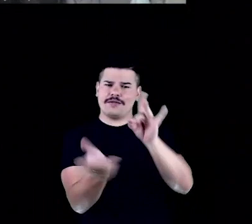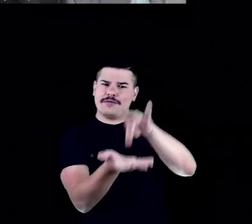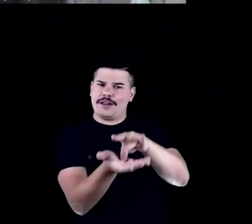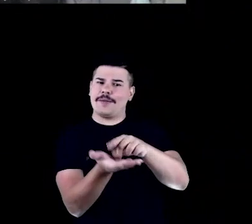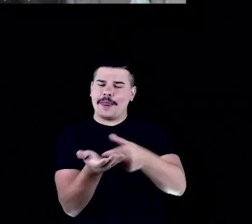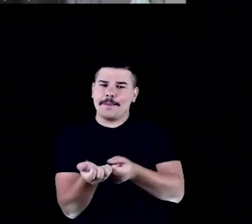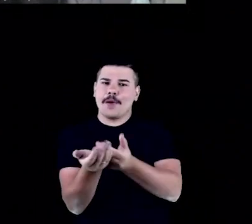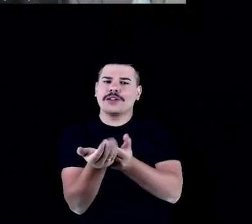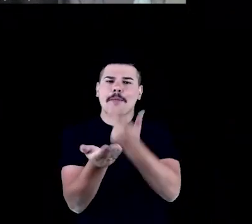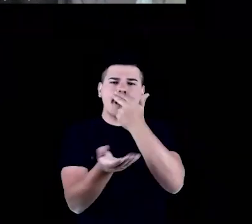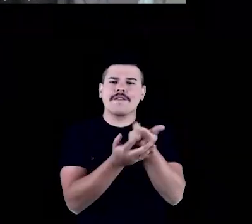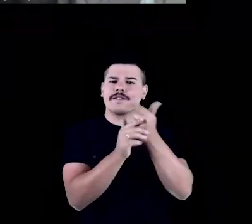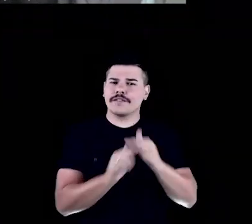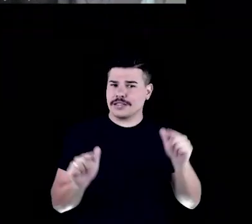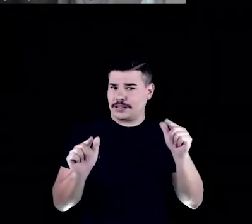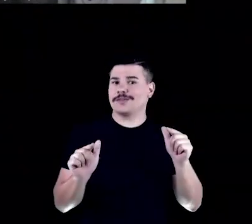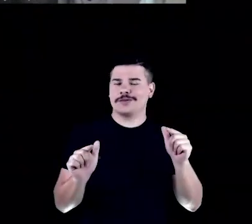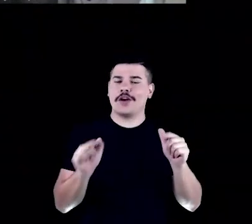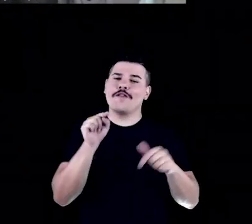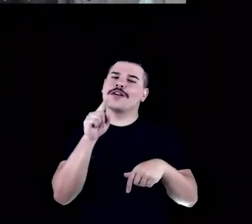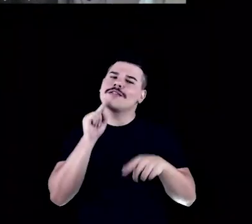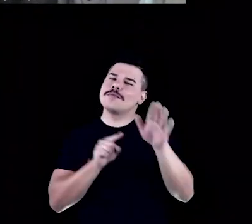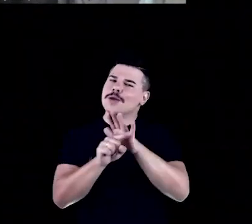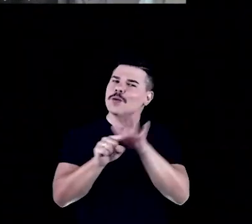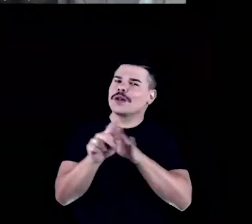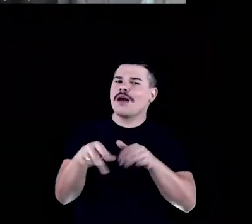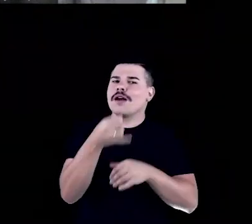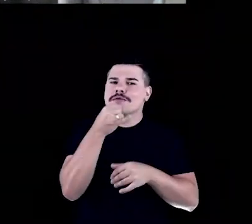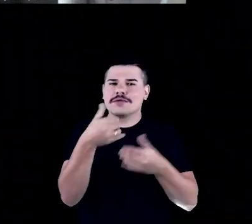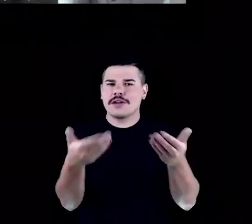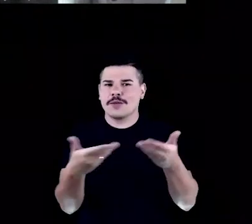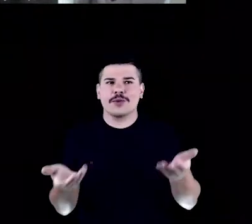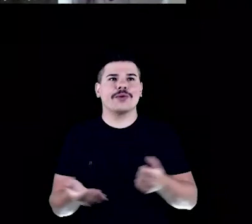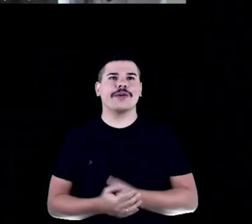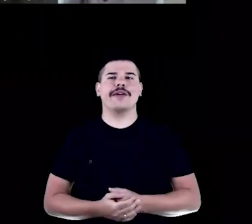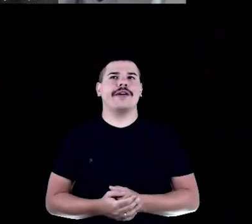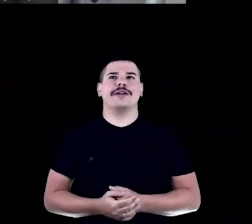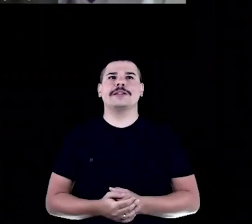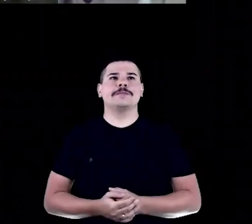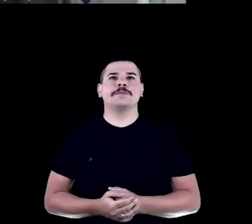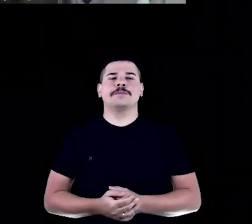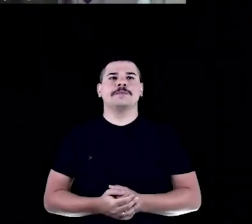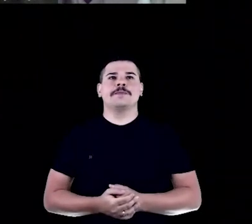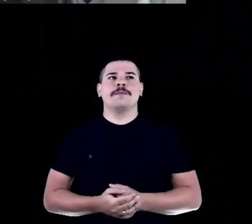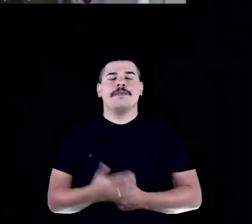até um projeto de projeção, é o Vazio, né? Que você questiona, por exemplo...